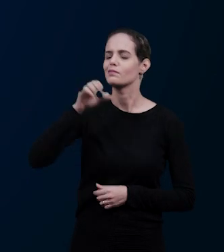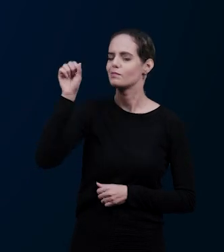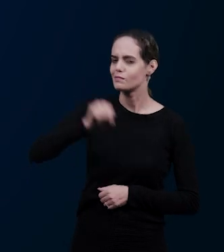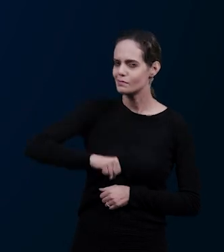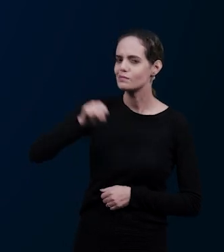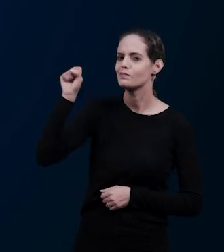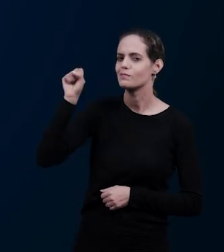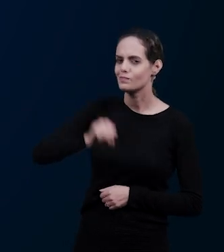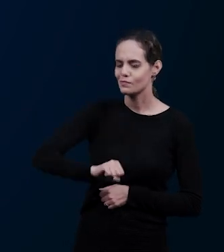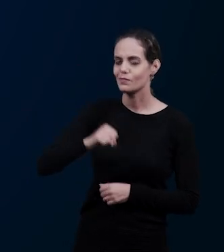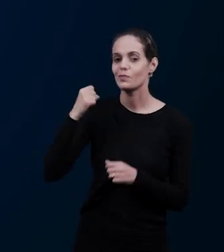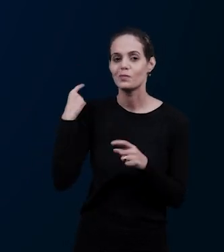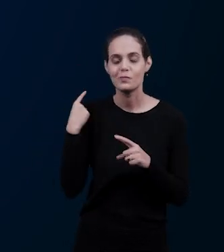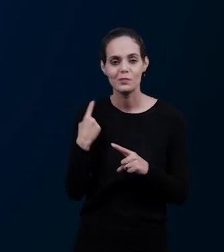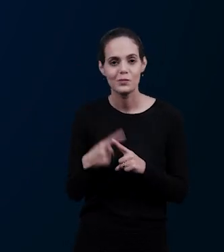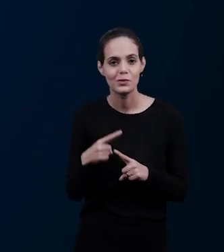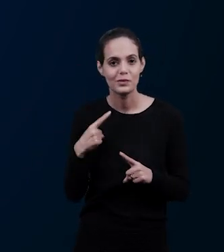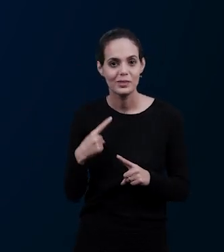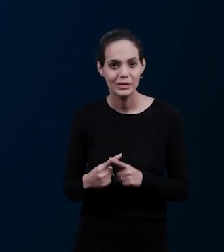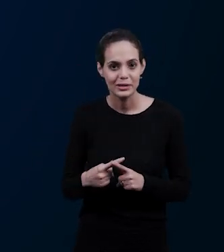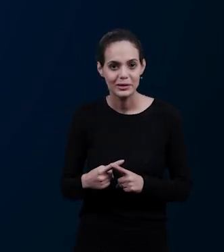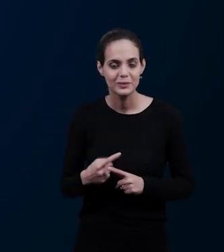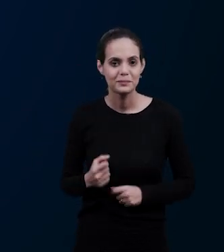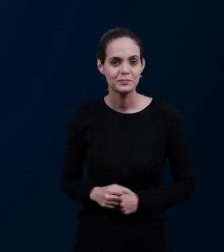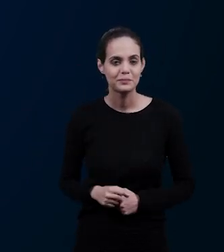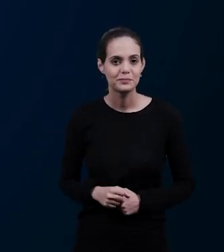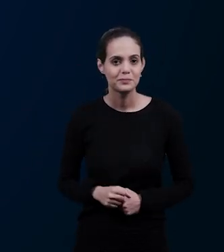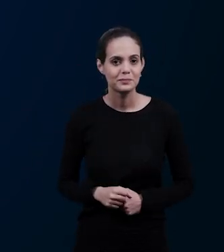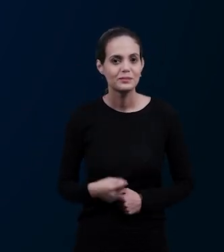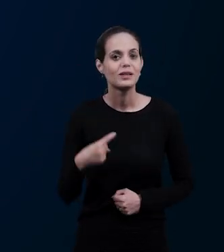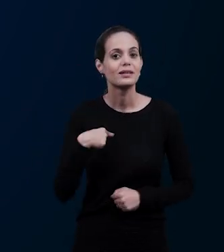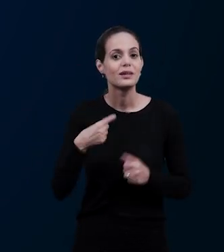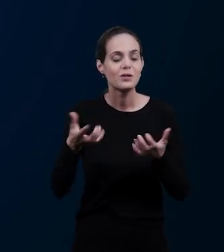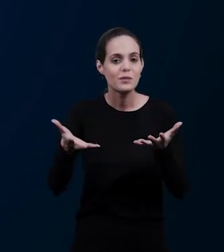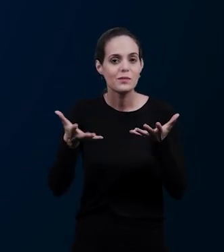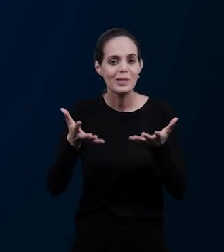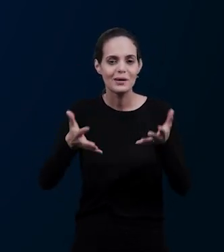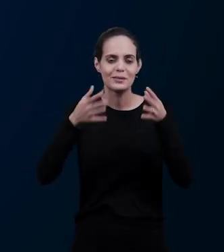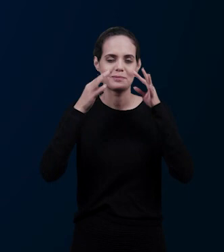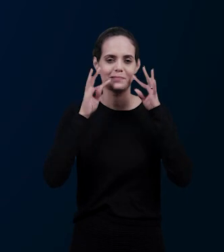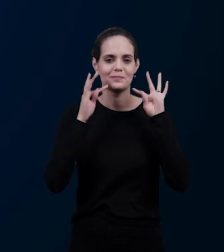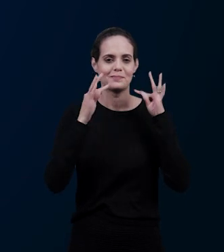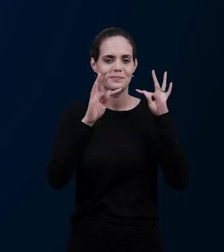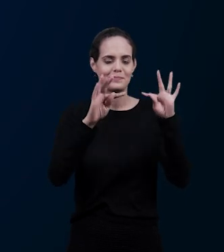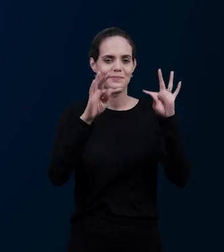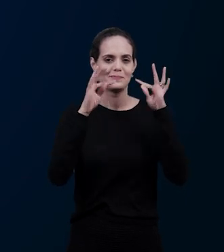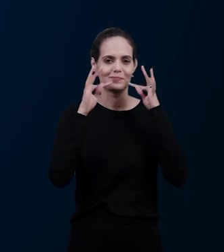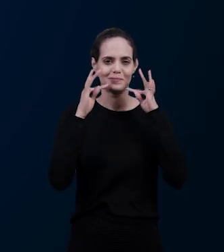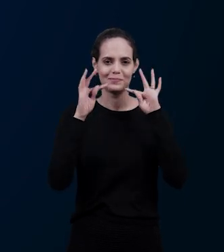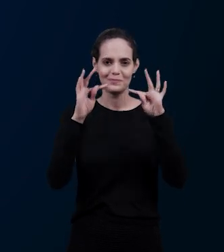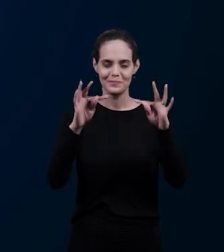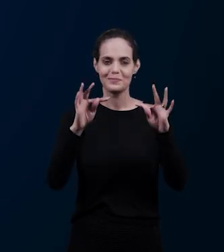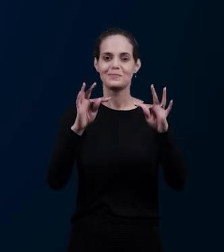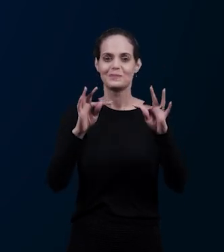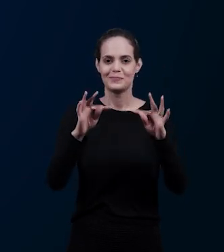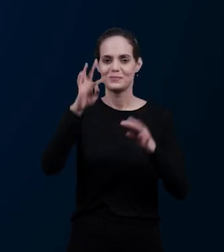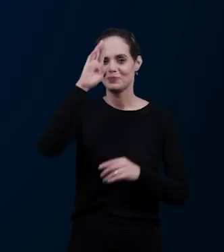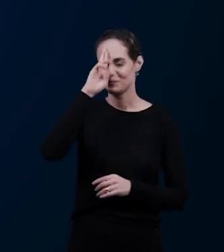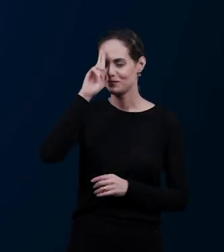Espírito Santo? Sim, porque eu quero